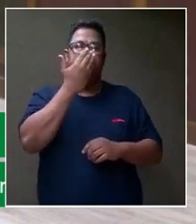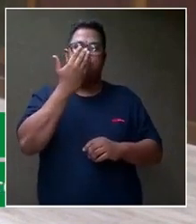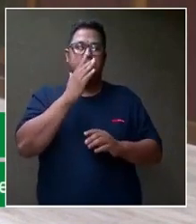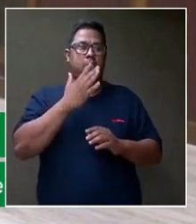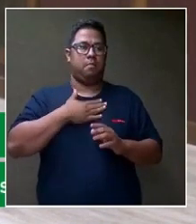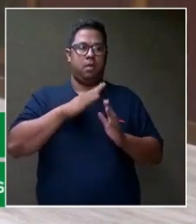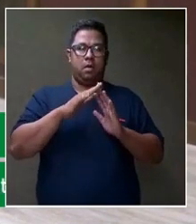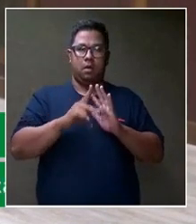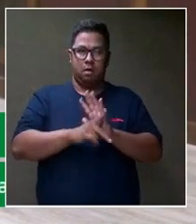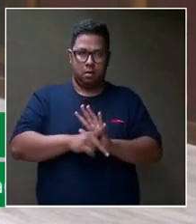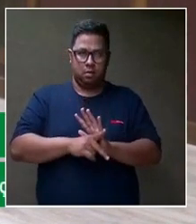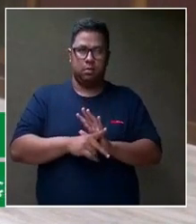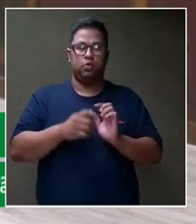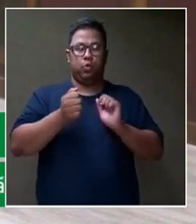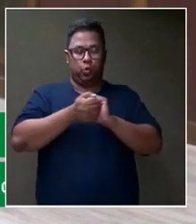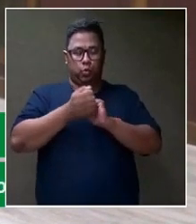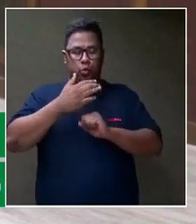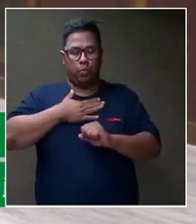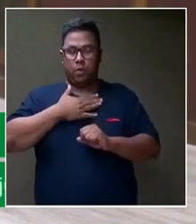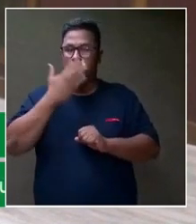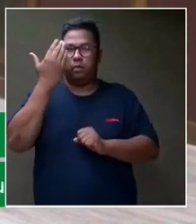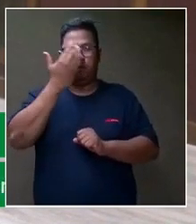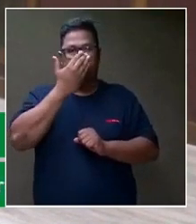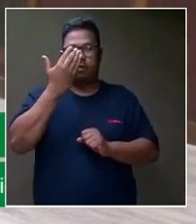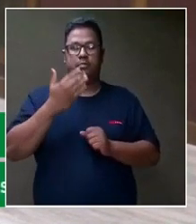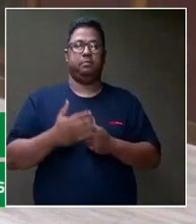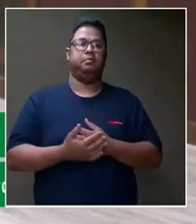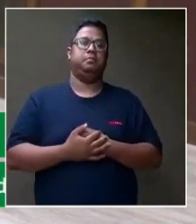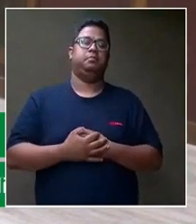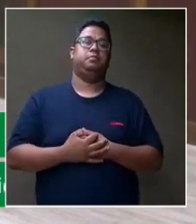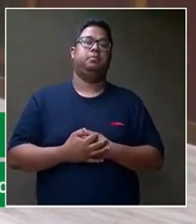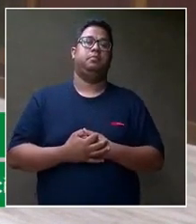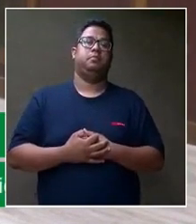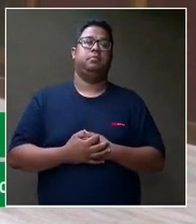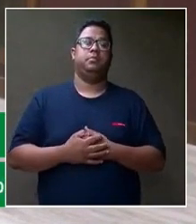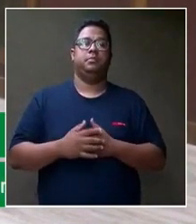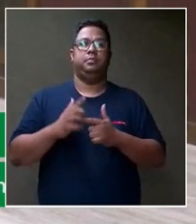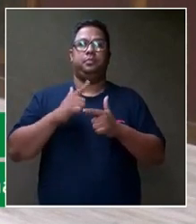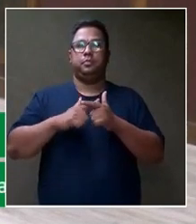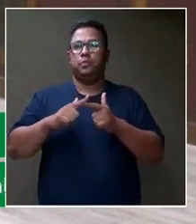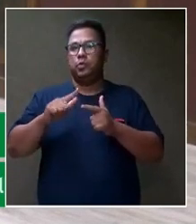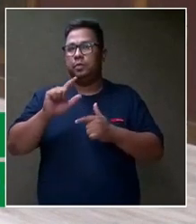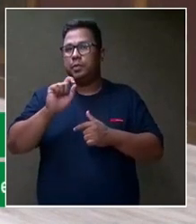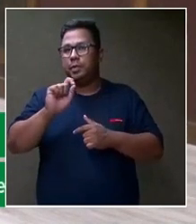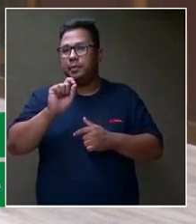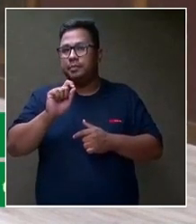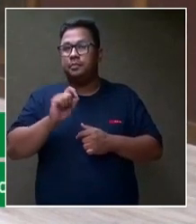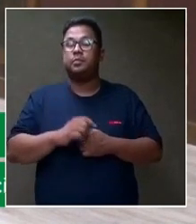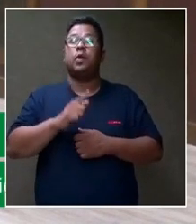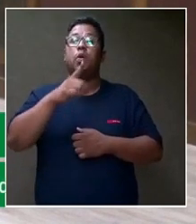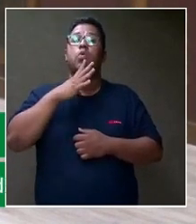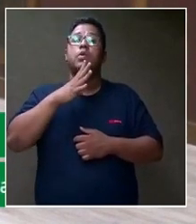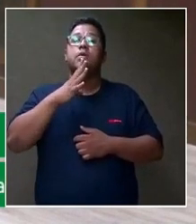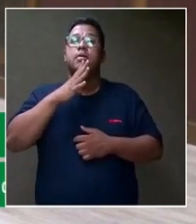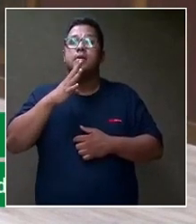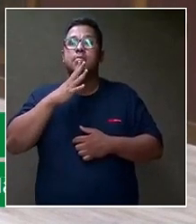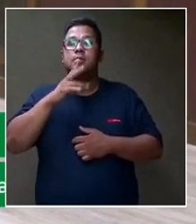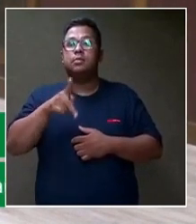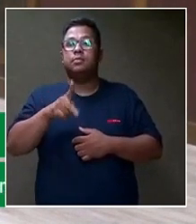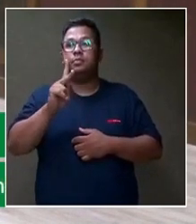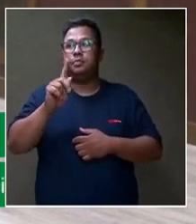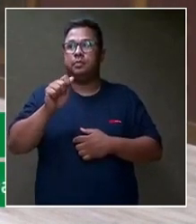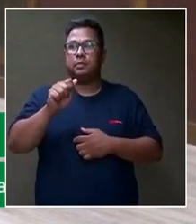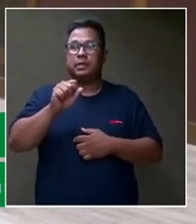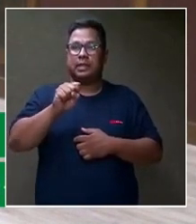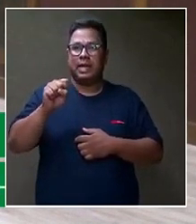Sim, então, nos momentos com a senhora... Não vi. Sobre que a senhora conhece do Cássio, ele